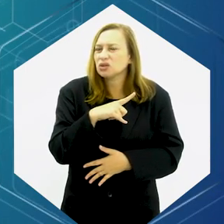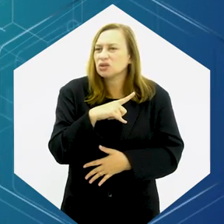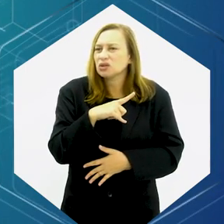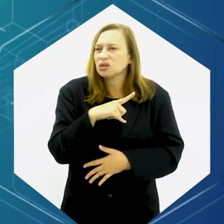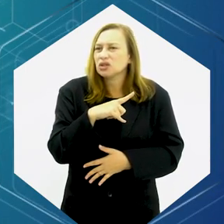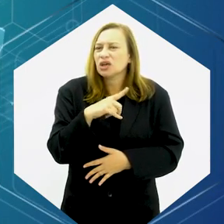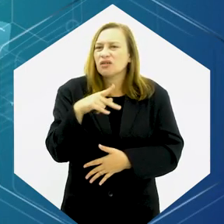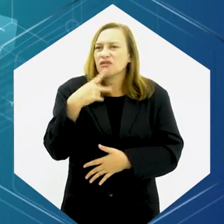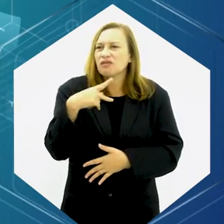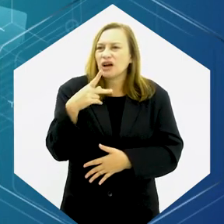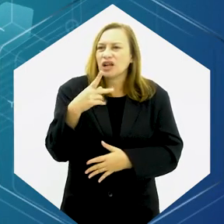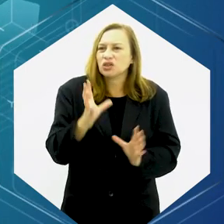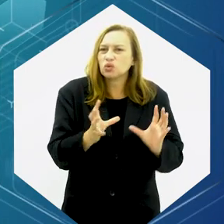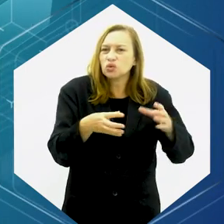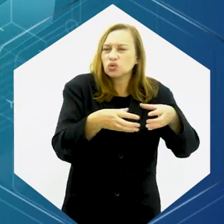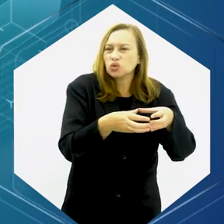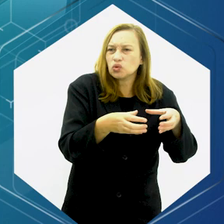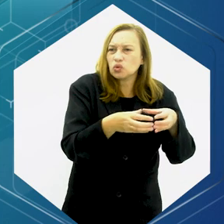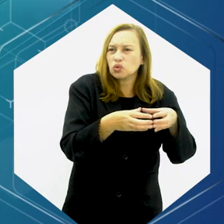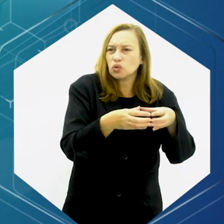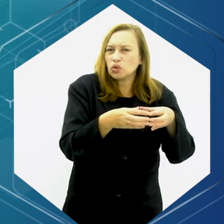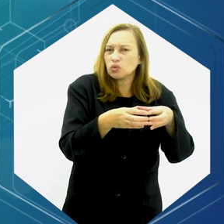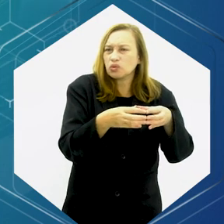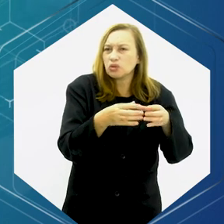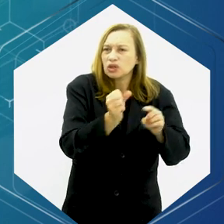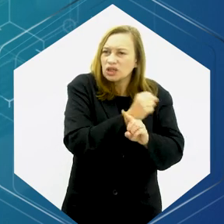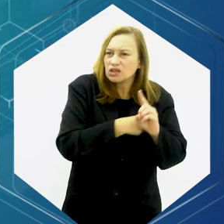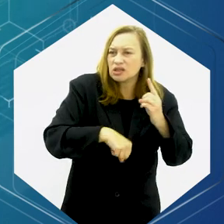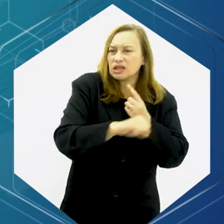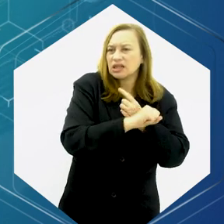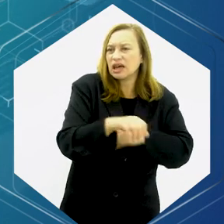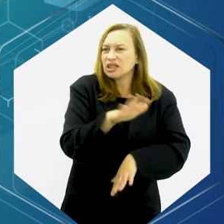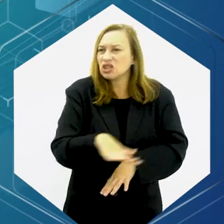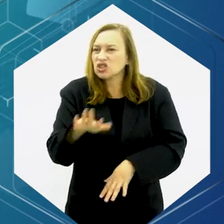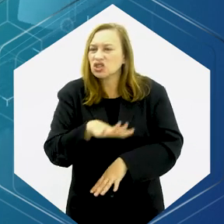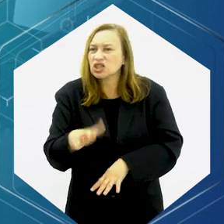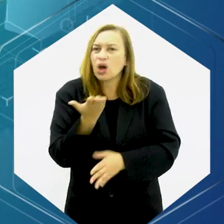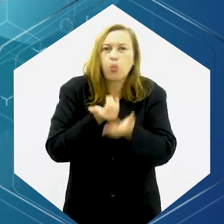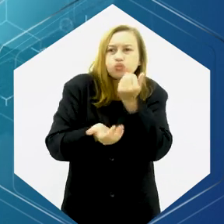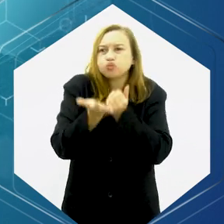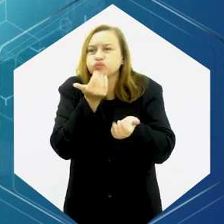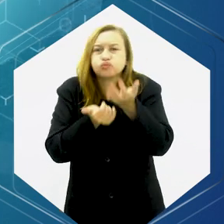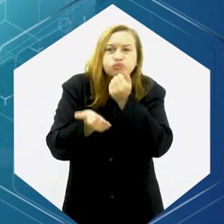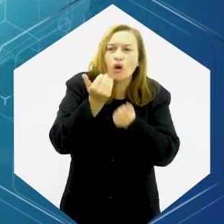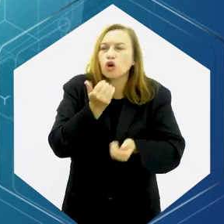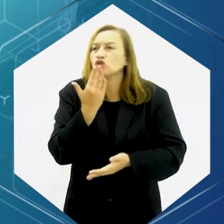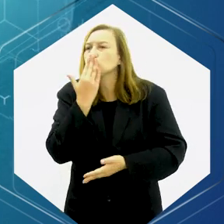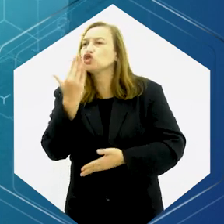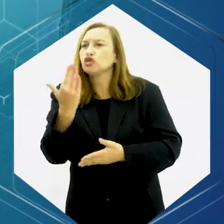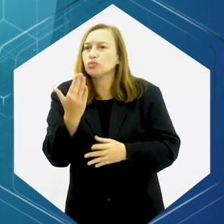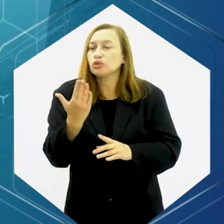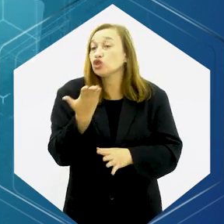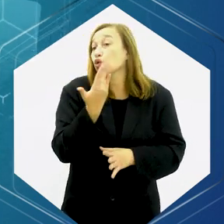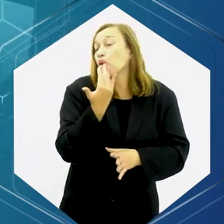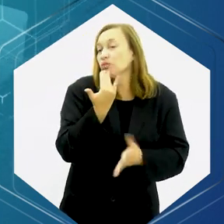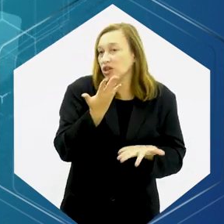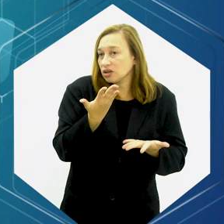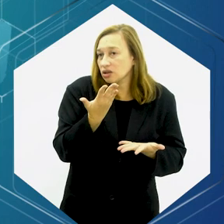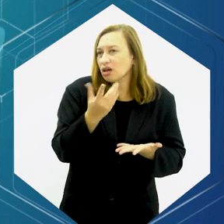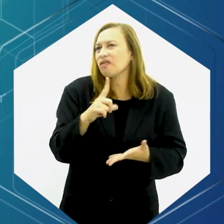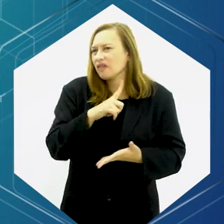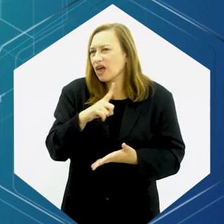na pesquisa falando em relação à classe social dessas crianças se teve alguma diferença em relação ao consumo da do tipo de